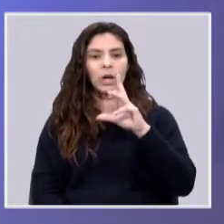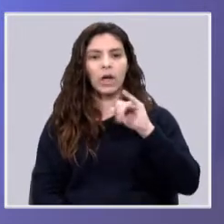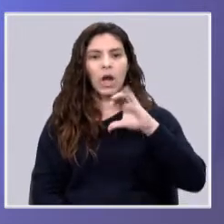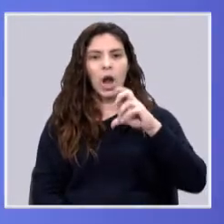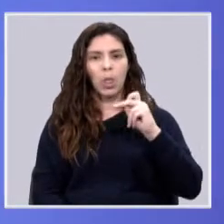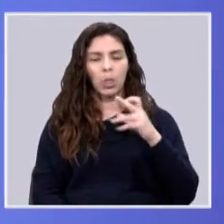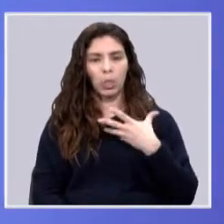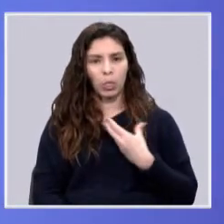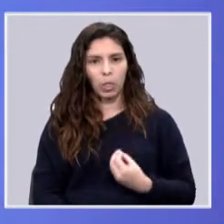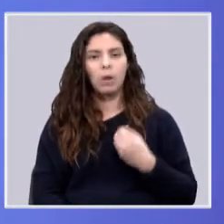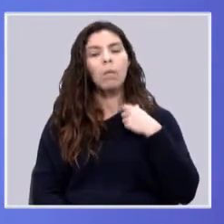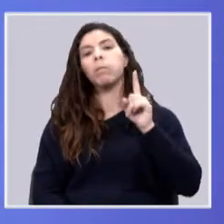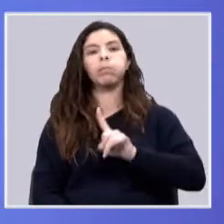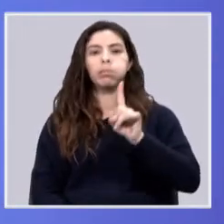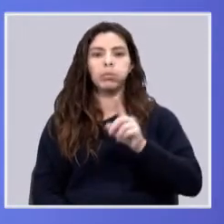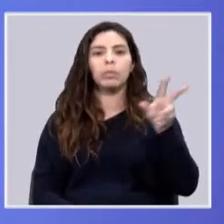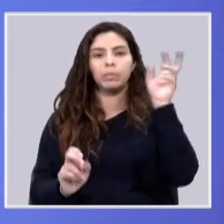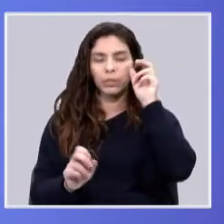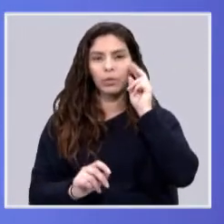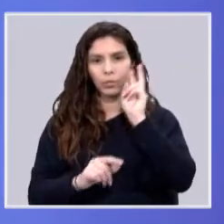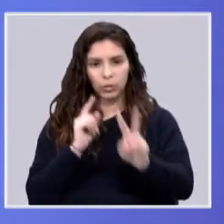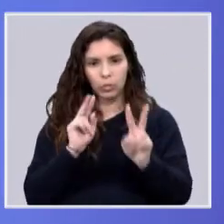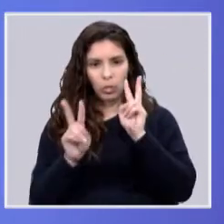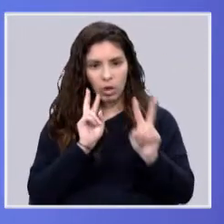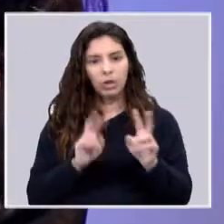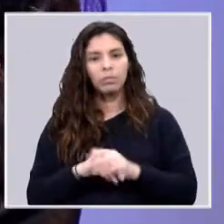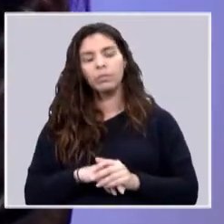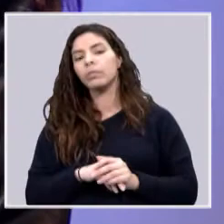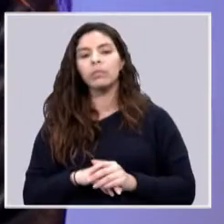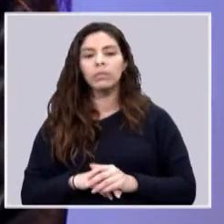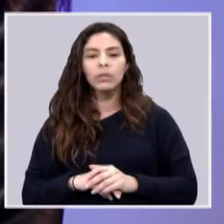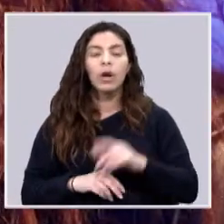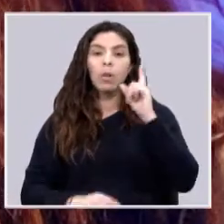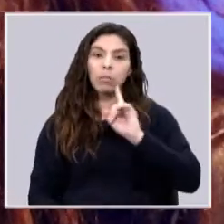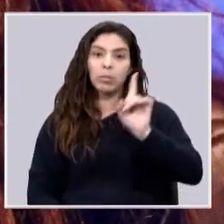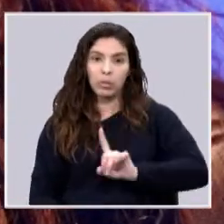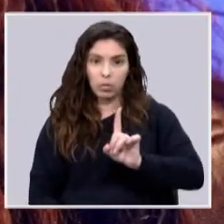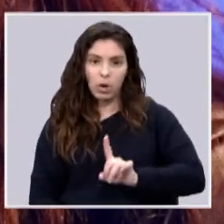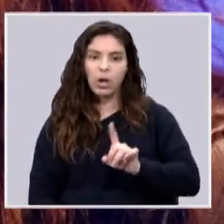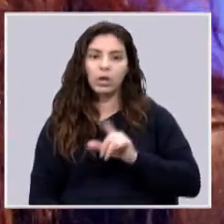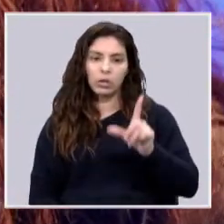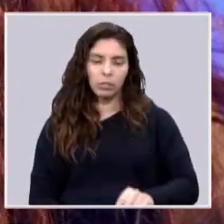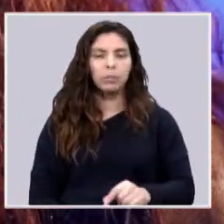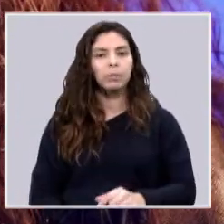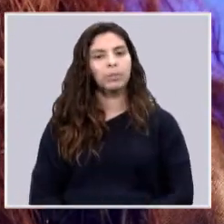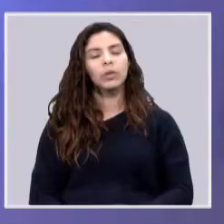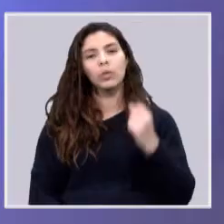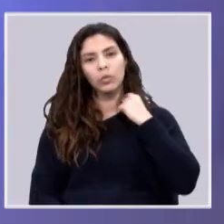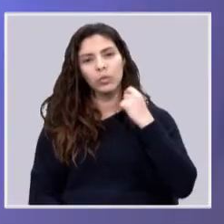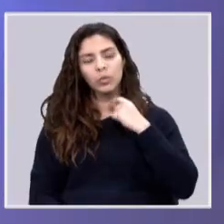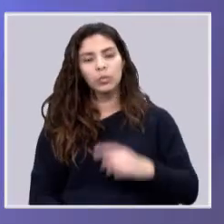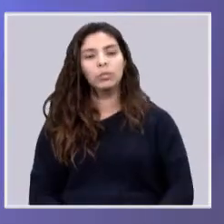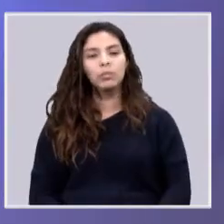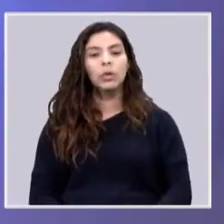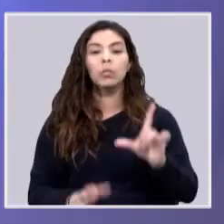Sou o Ricardo e estou no primeiro ano do curso de Audiovisual e Multimédia. Sou Mariana Barreiros, estou no primeiro ano de Audiovisual e Multimédia.